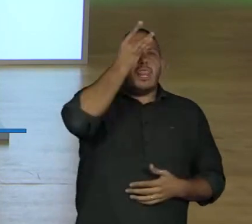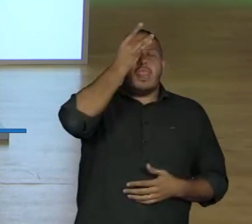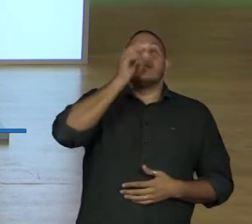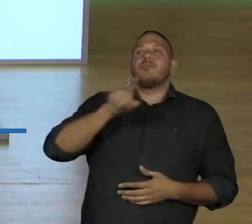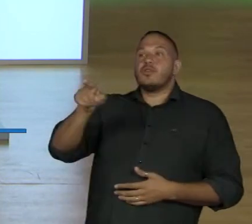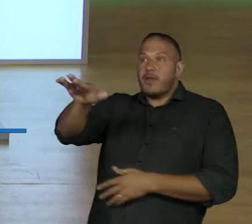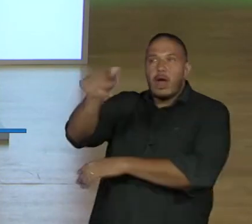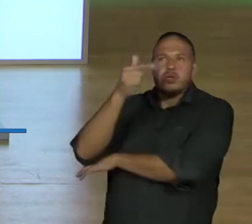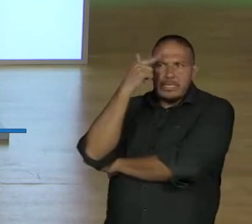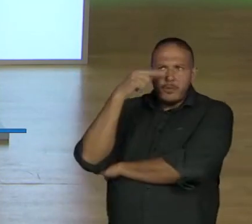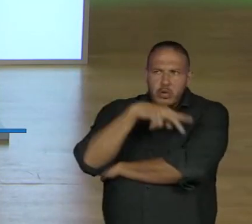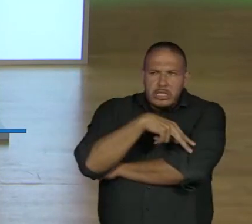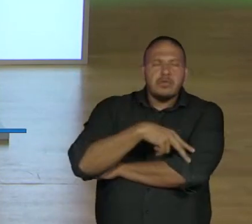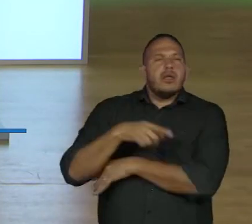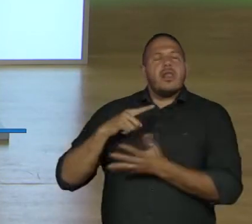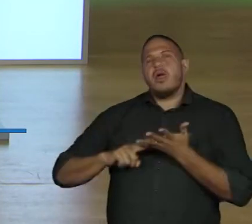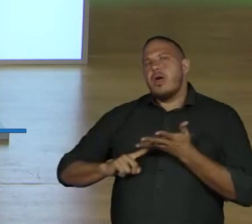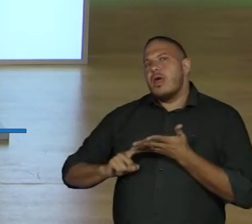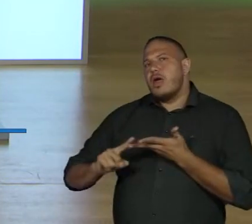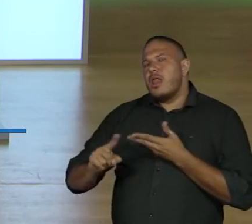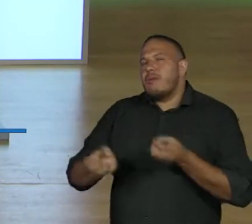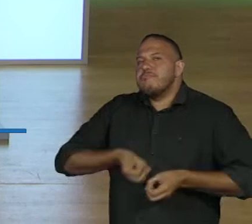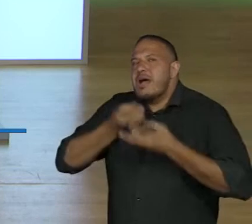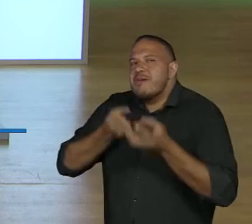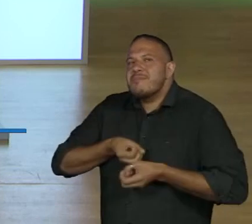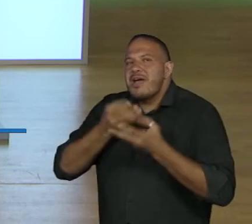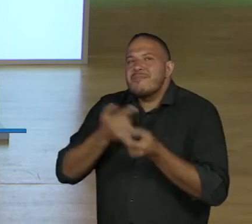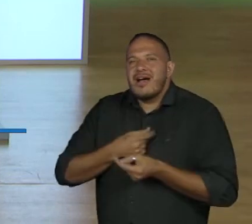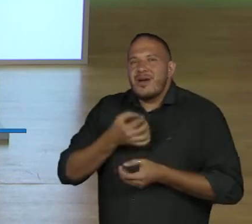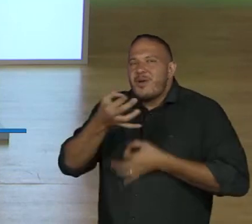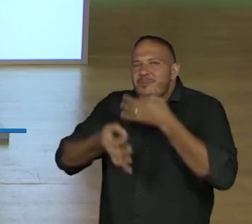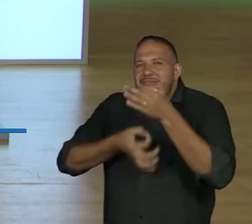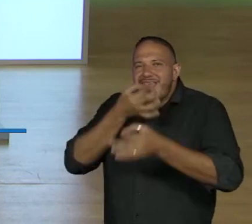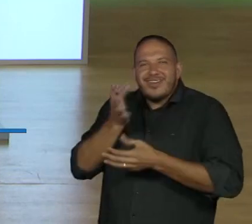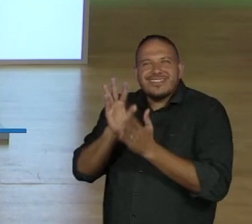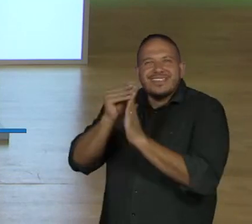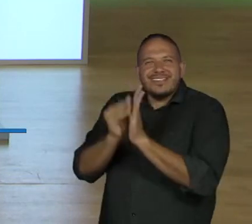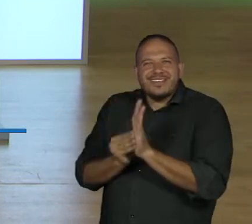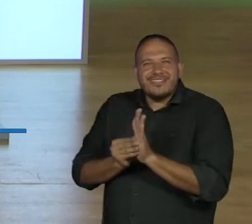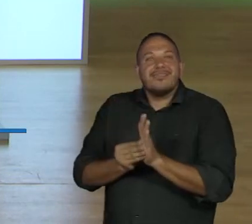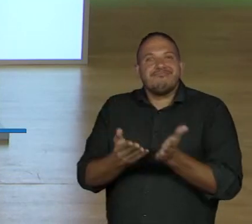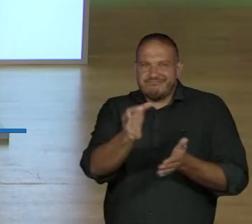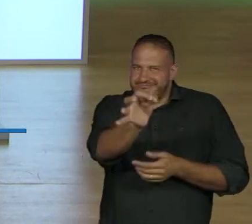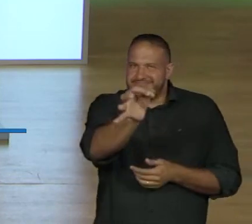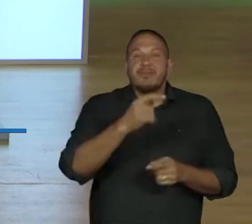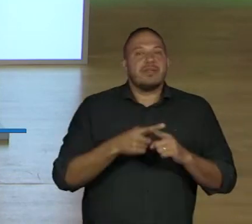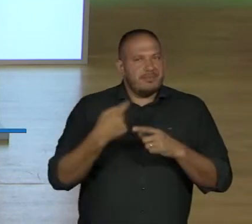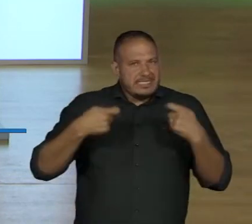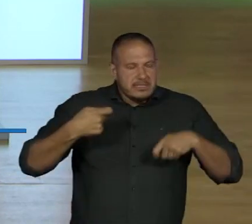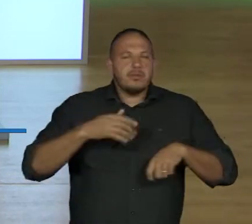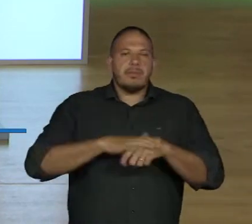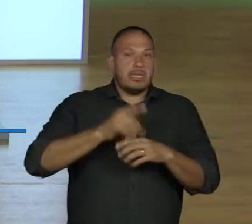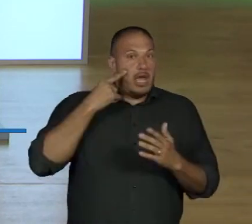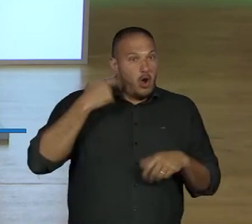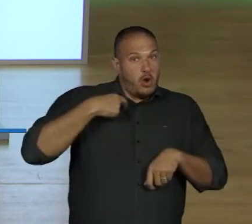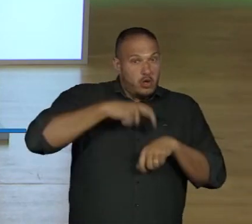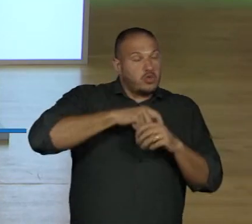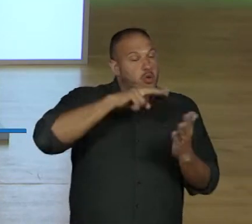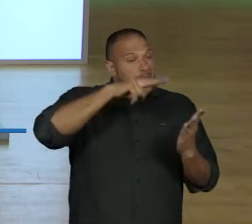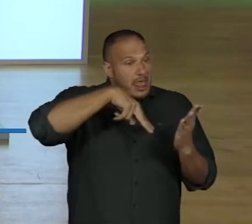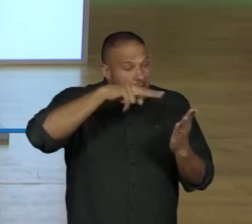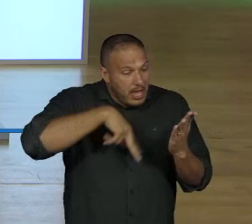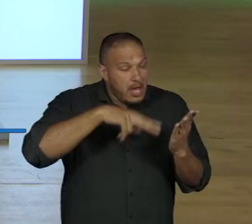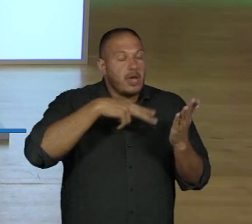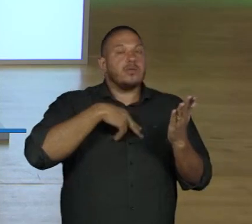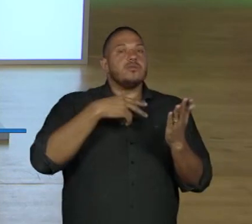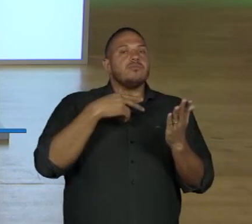sobre ela. Isso, dá sentido para ela, né? Dá significado, até porque eu preciso acionar vários conhecimentos quando eu estou lendo para dar sentido para